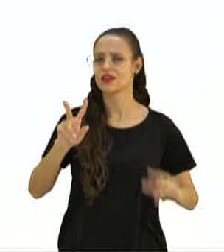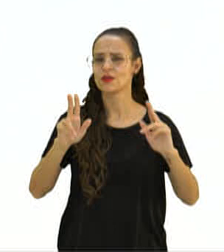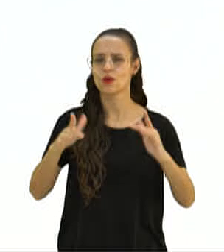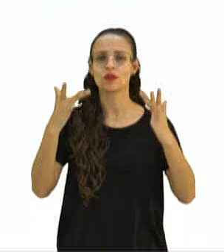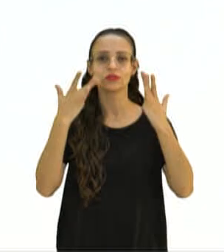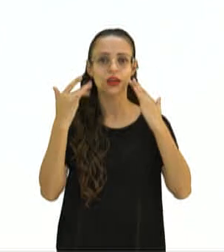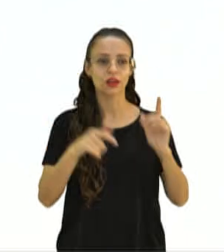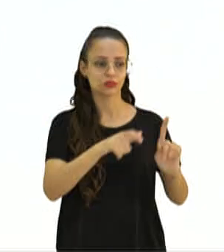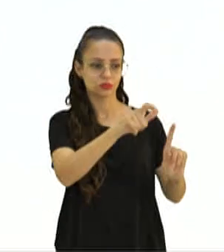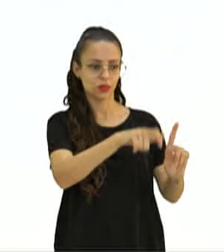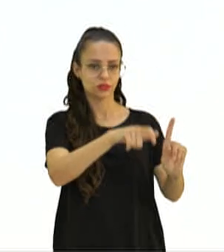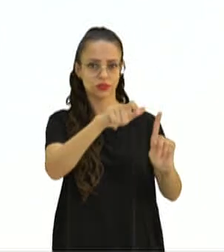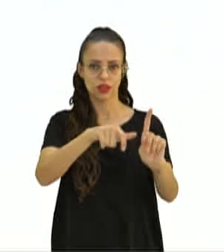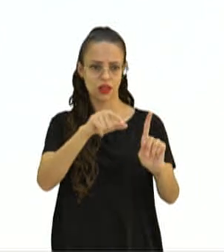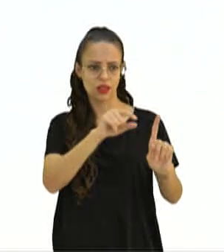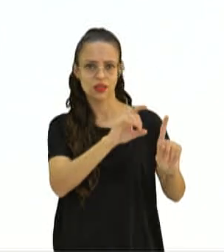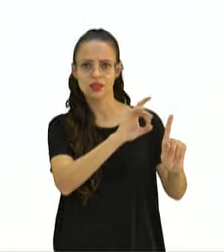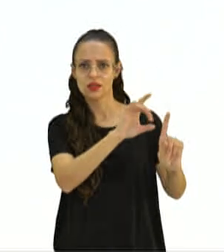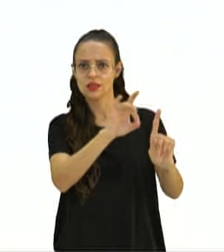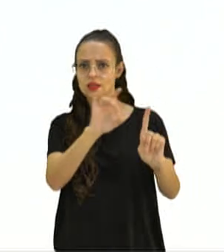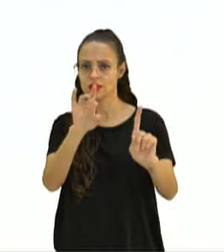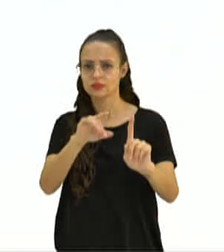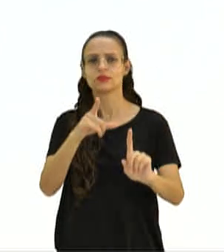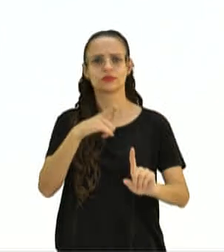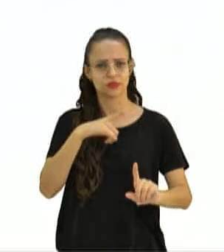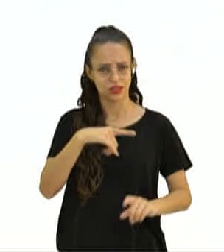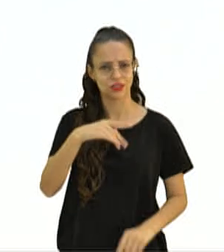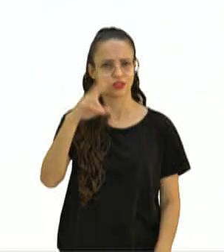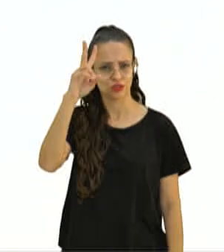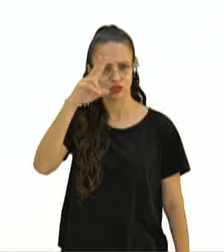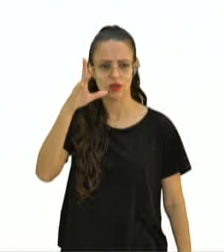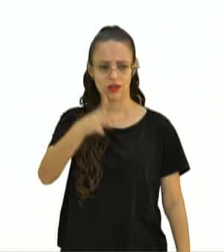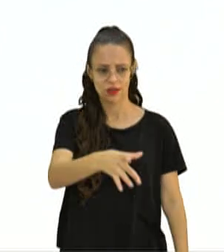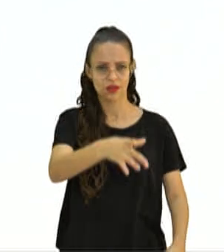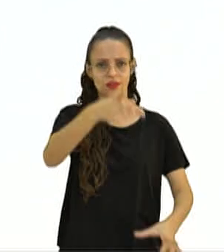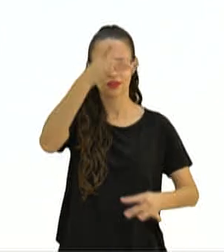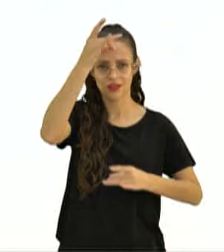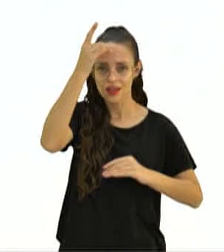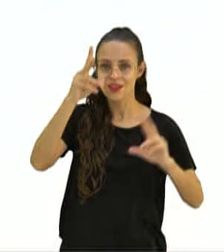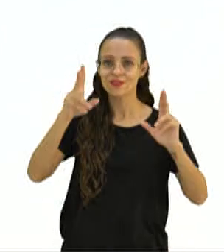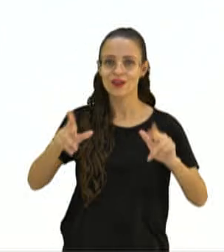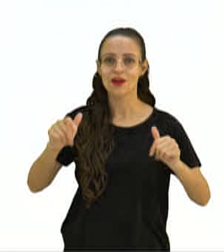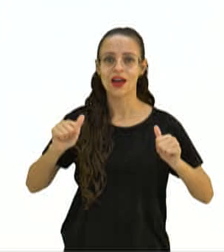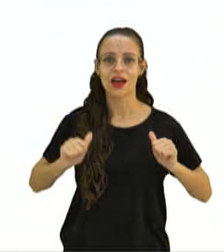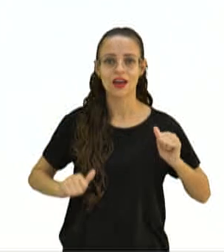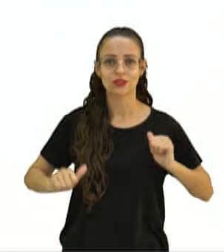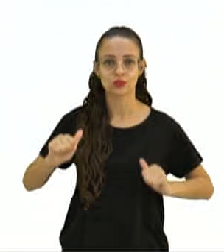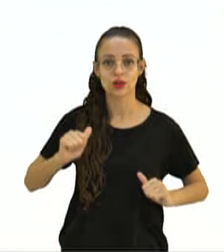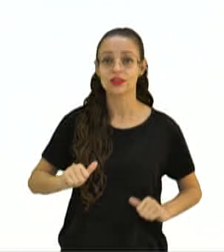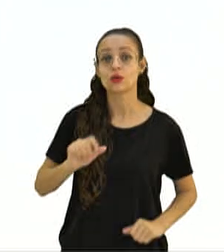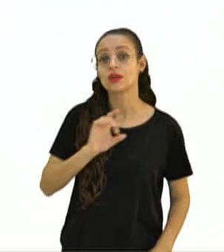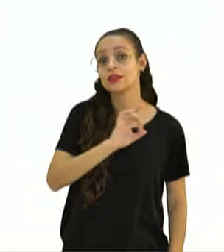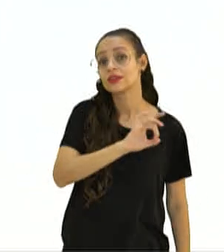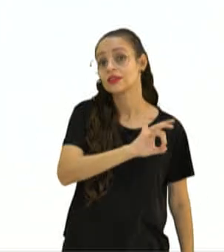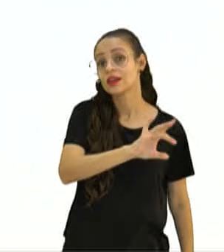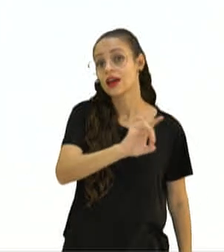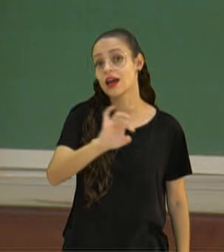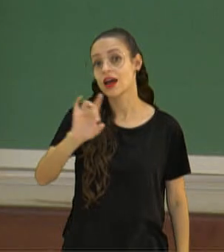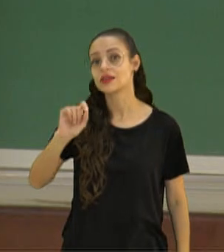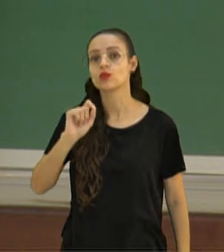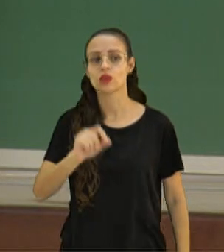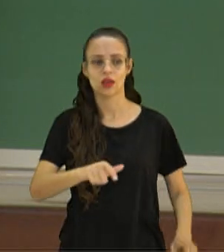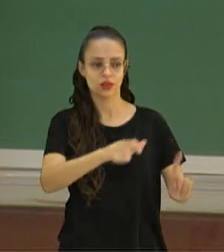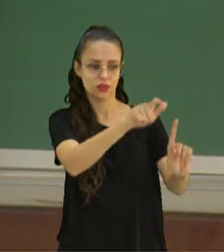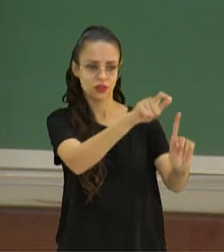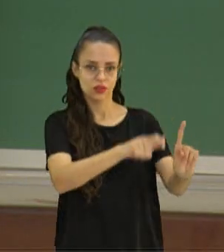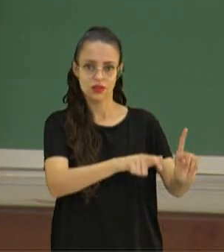uma história e deve ser interpretado assim como fazem os atores, Então, cada jogador vai interpretar,